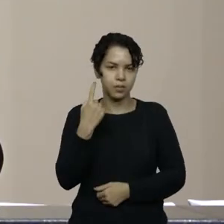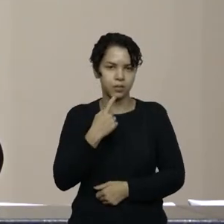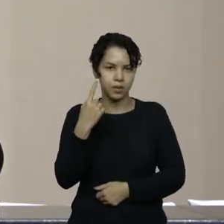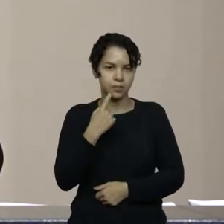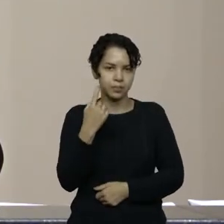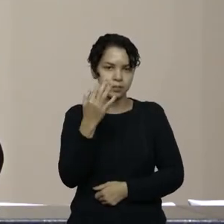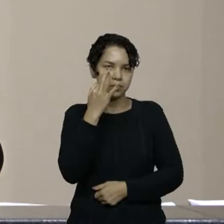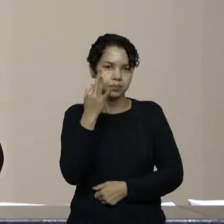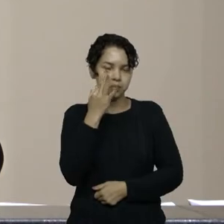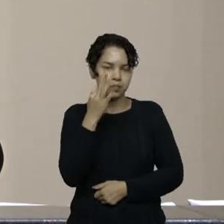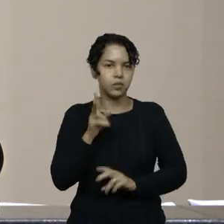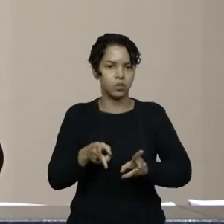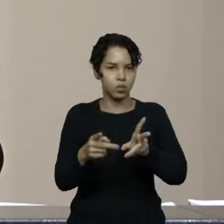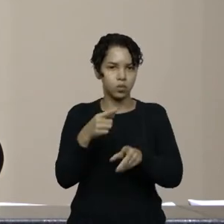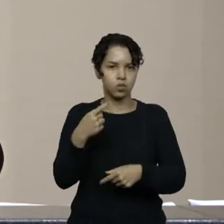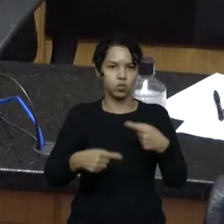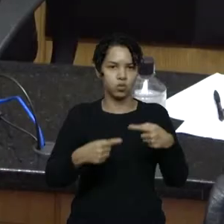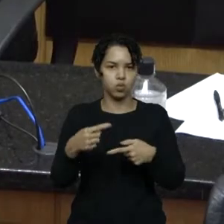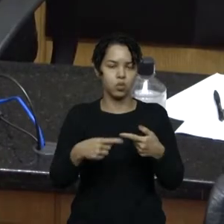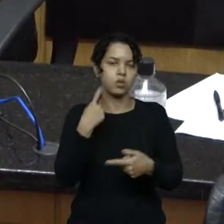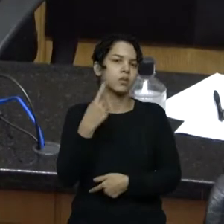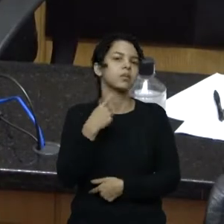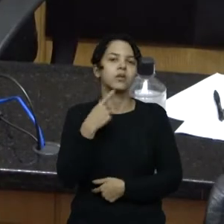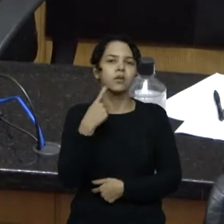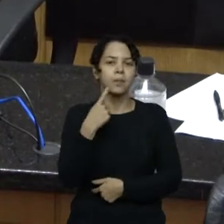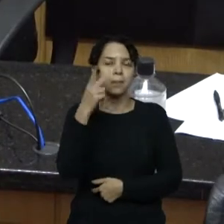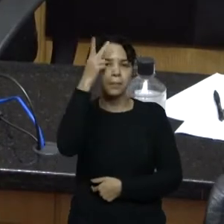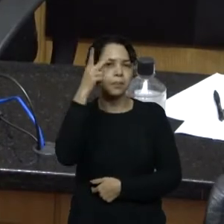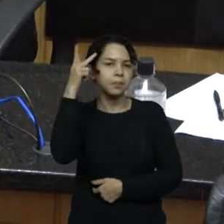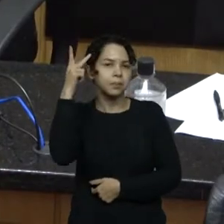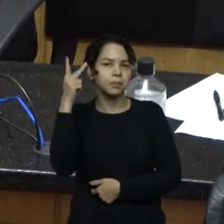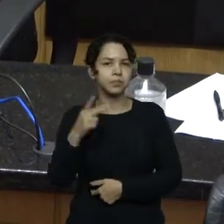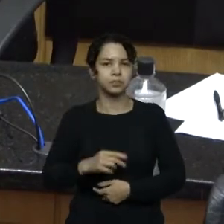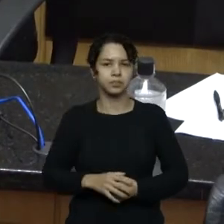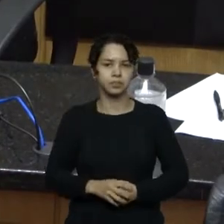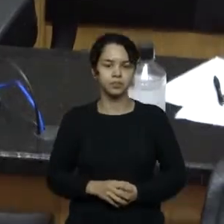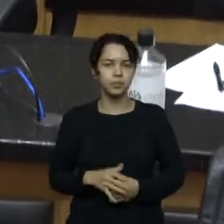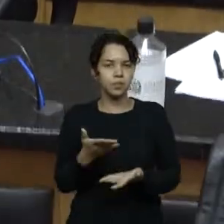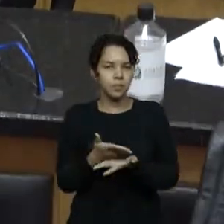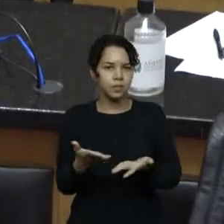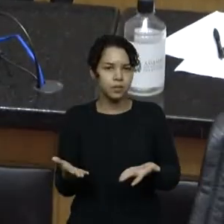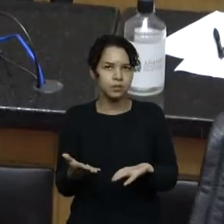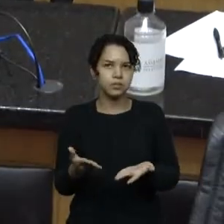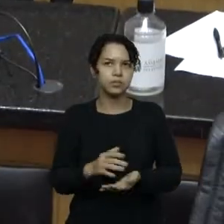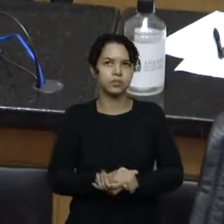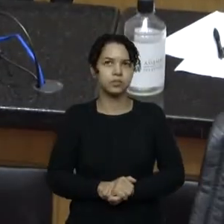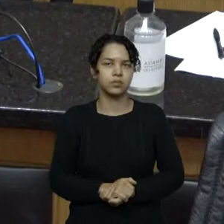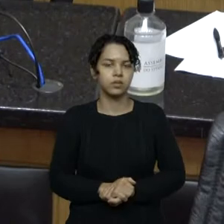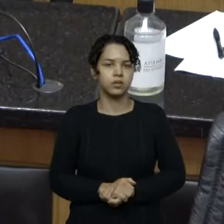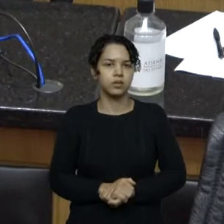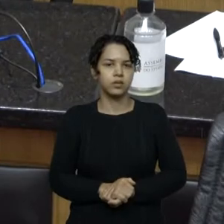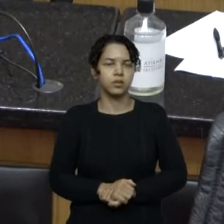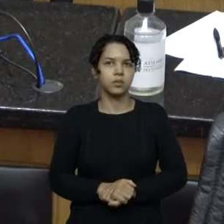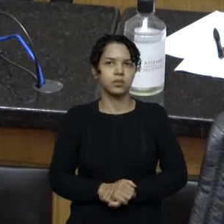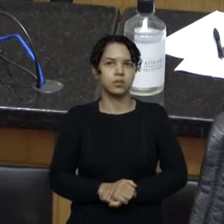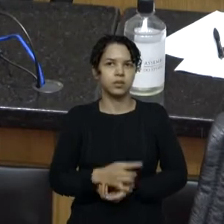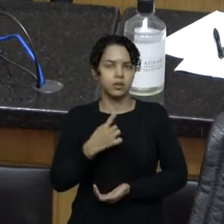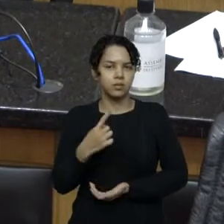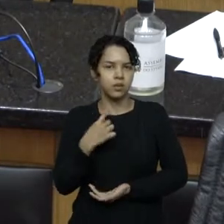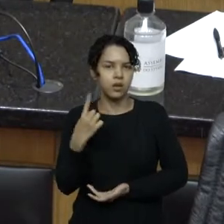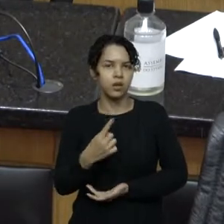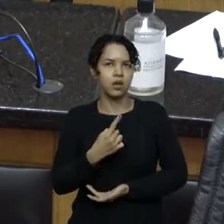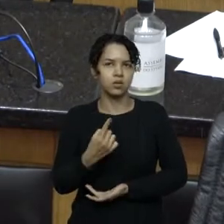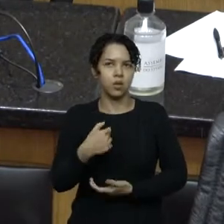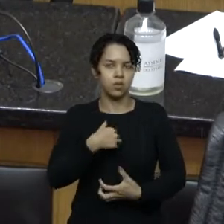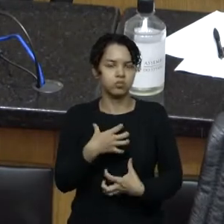discutir a deputada Paulinha Presidente colegas eu tô me sinto tão contemplada com a